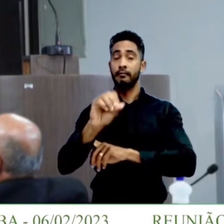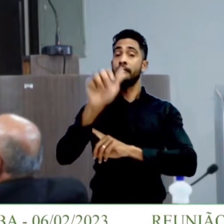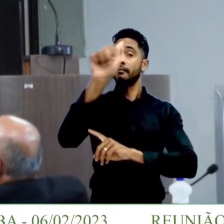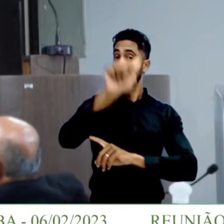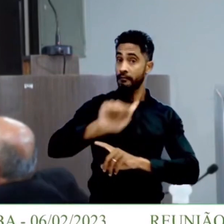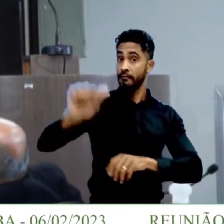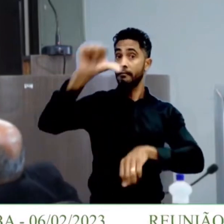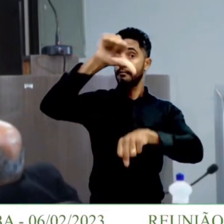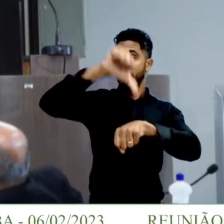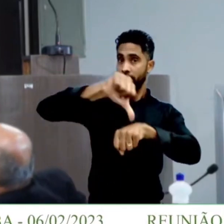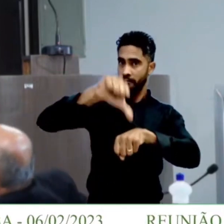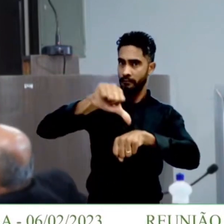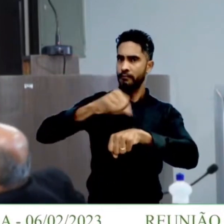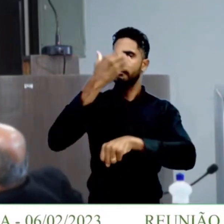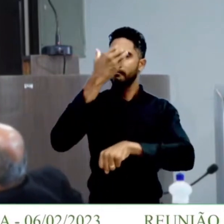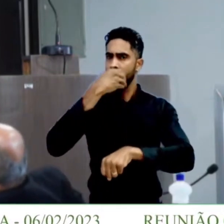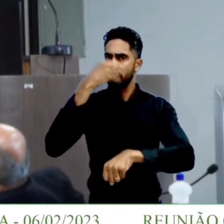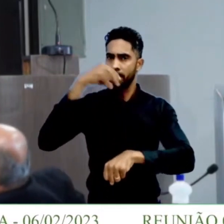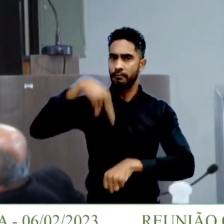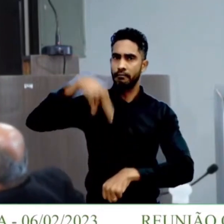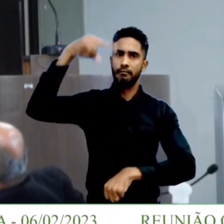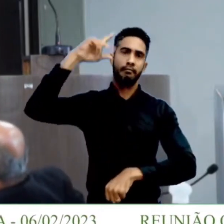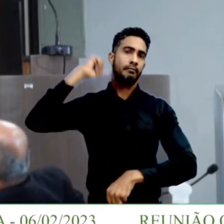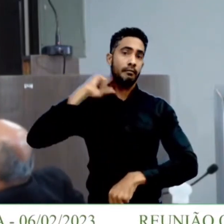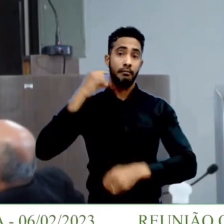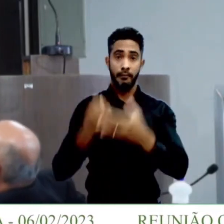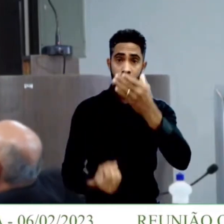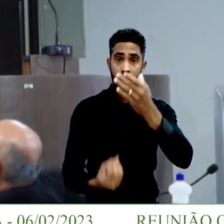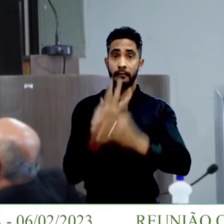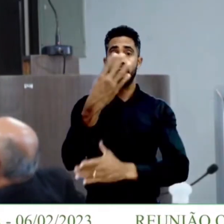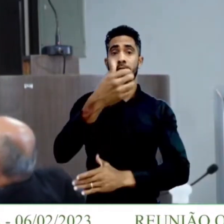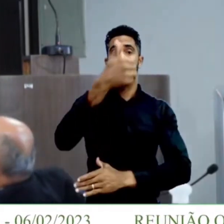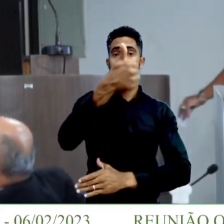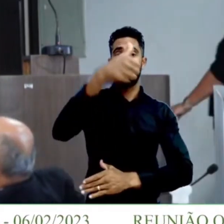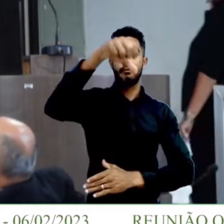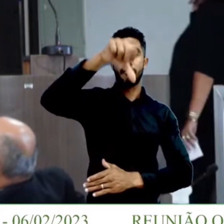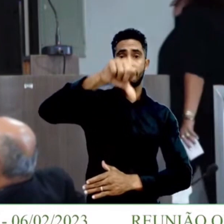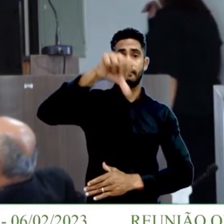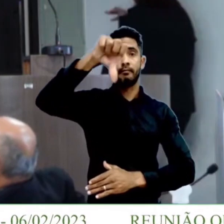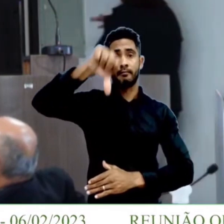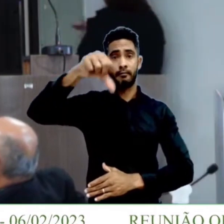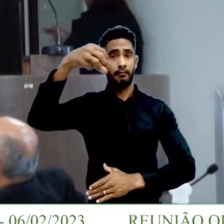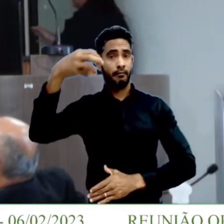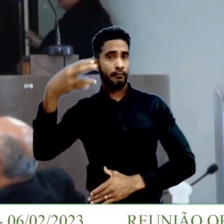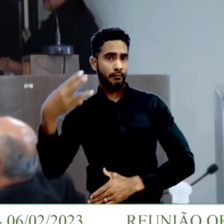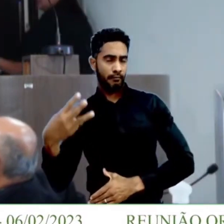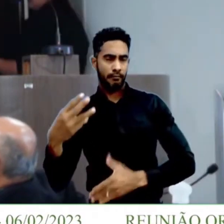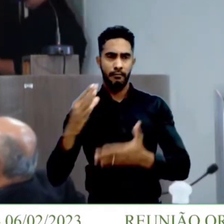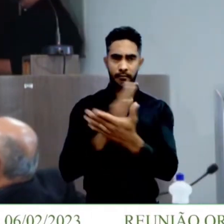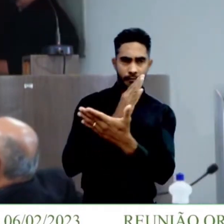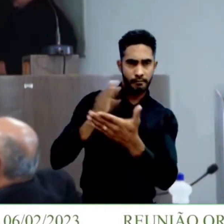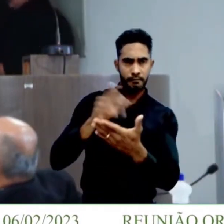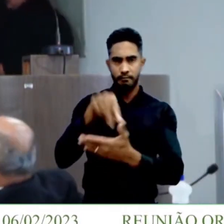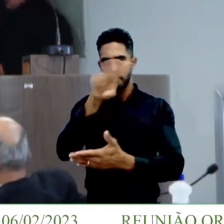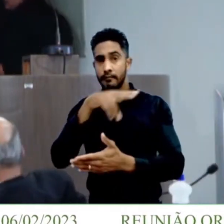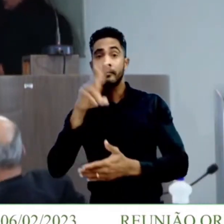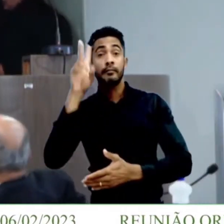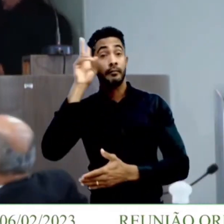Fruticultores do Norte de Minas, foi instituída no ano de 1993, alguns de vocês aqui se lembram, né,